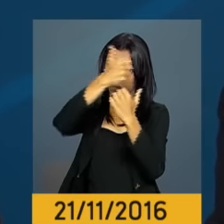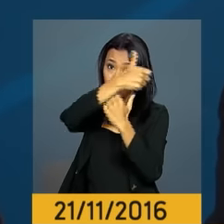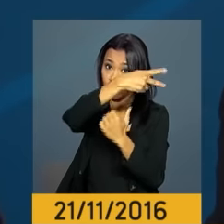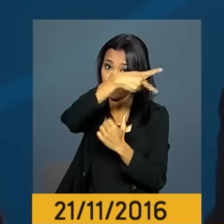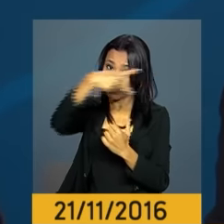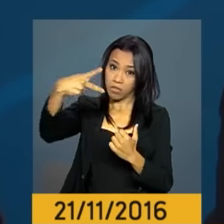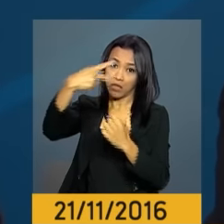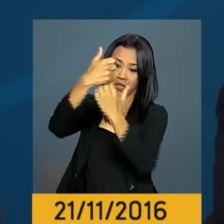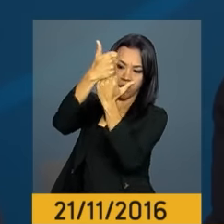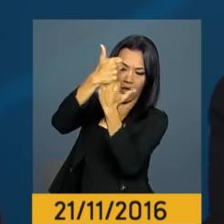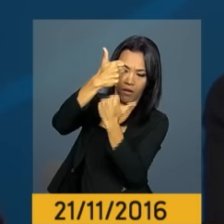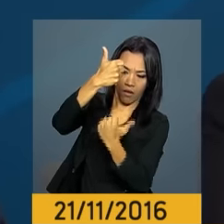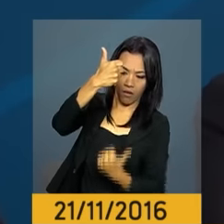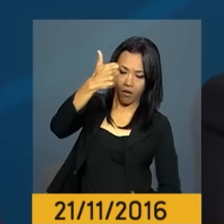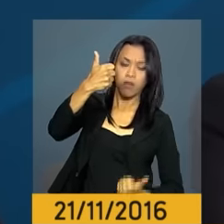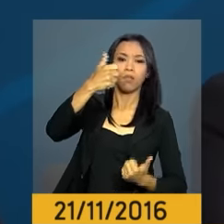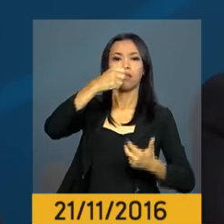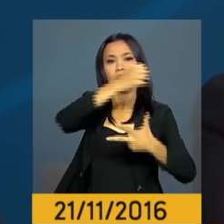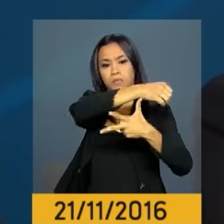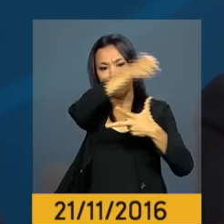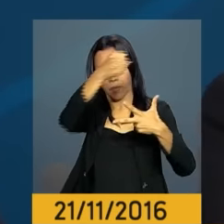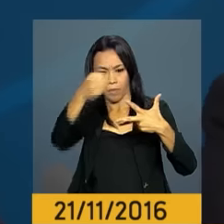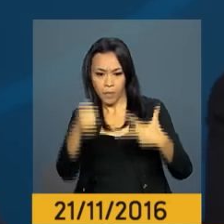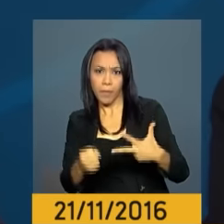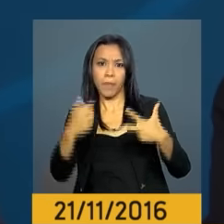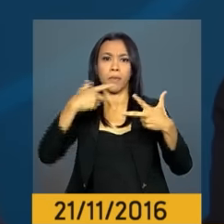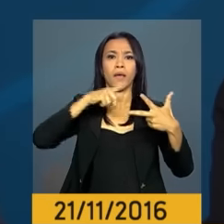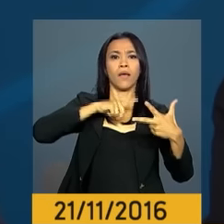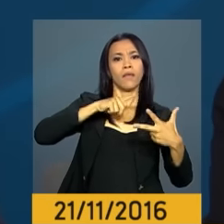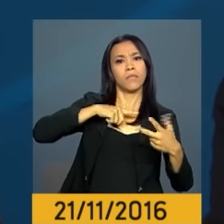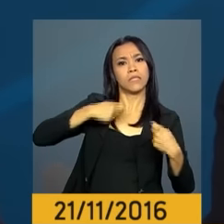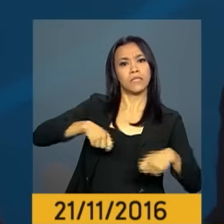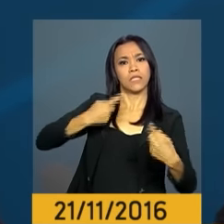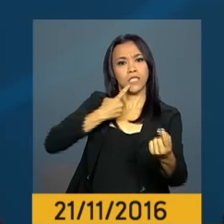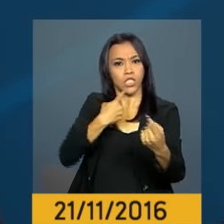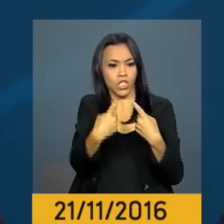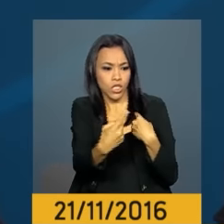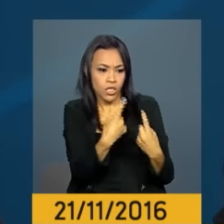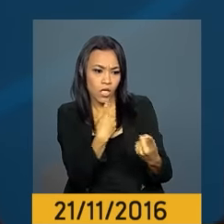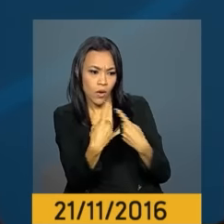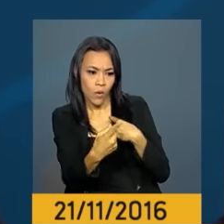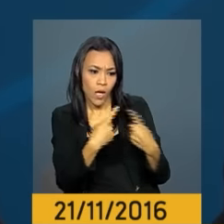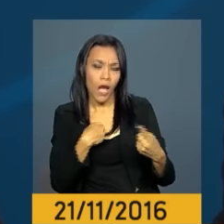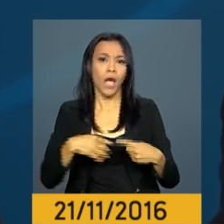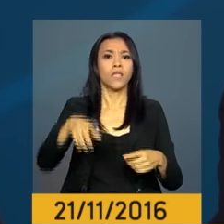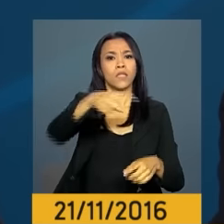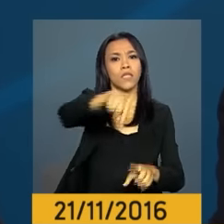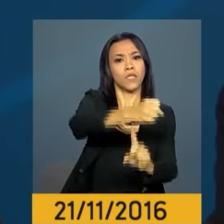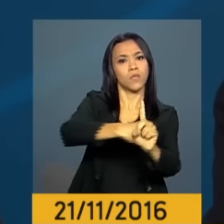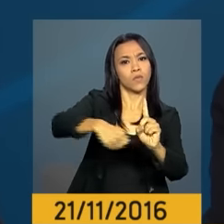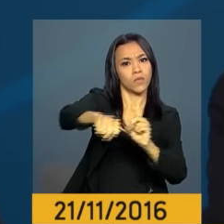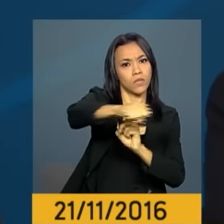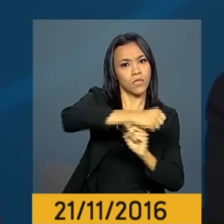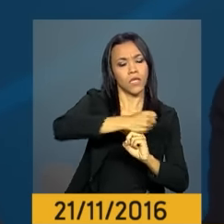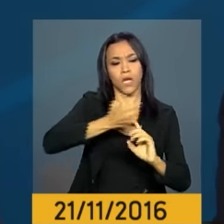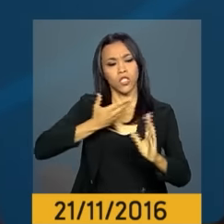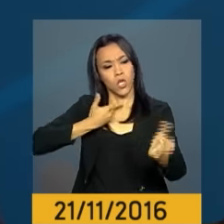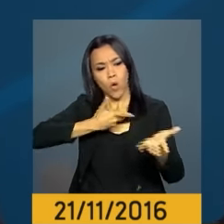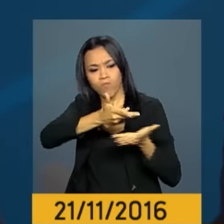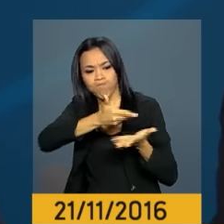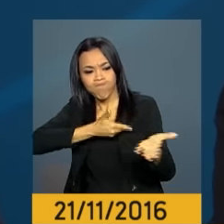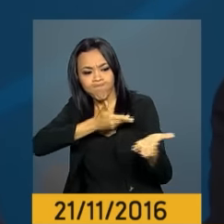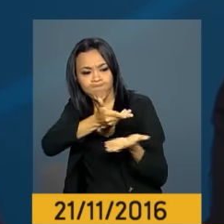dialogar. Você tem a opinião pública a quem você tem que render homenagens. E você